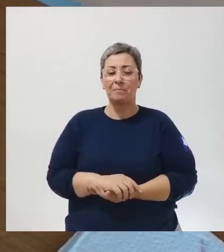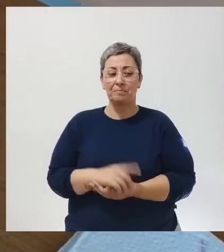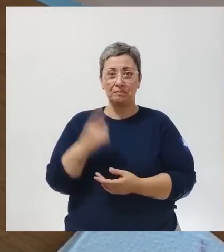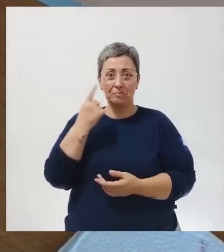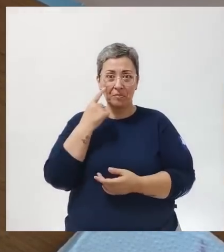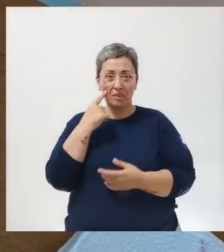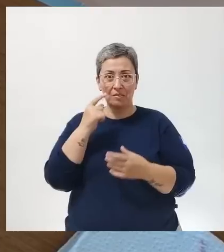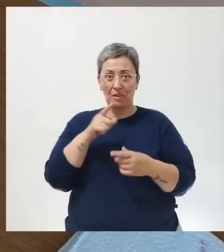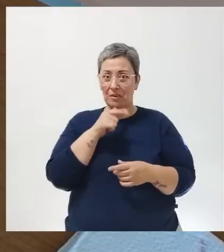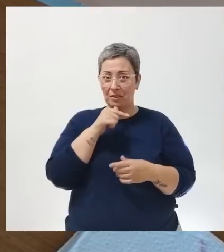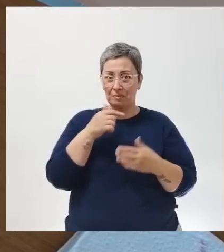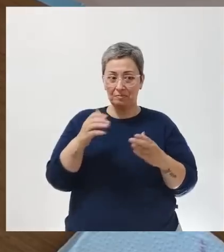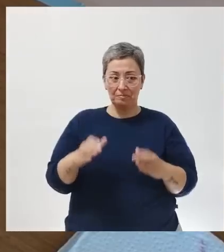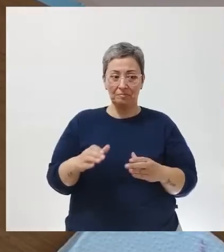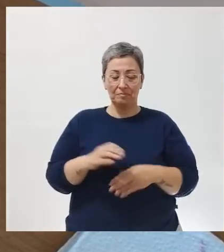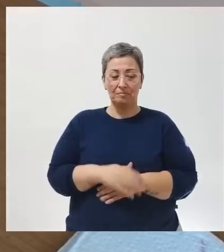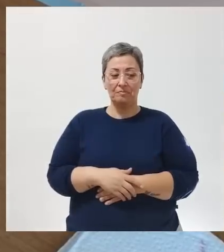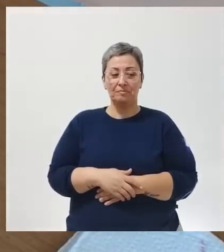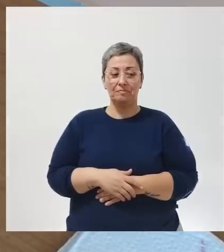aparecer? Vamos colocar na água?